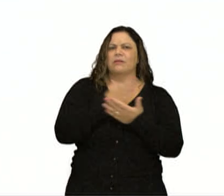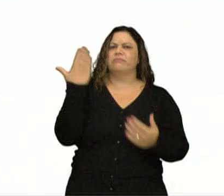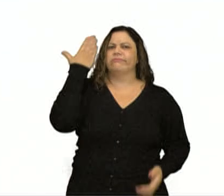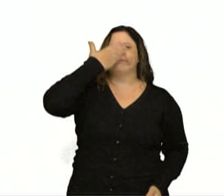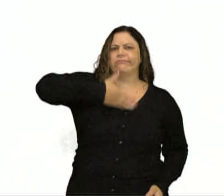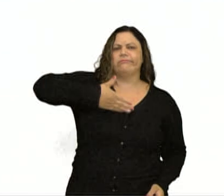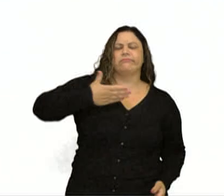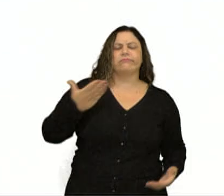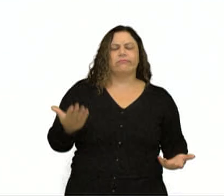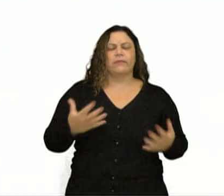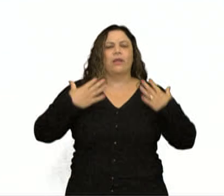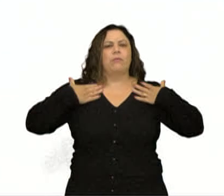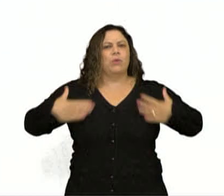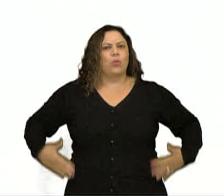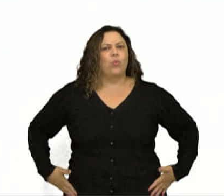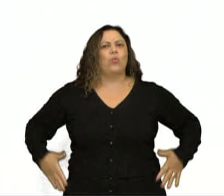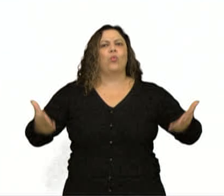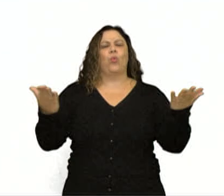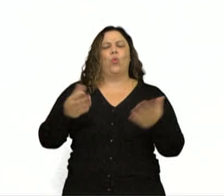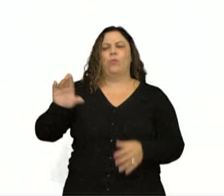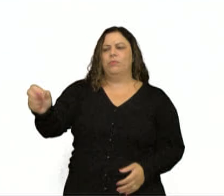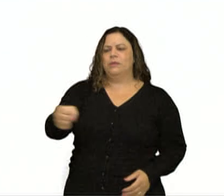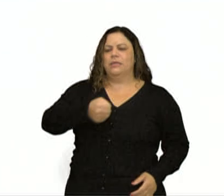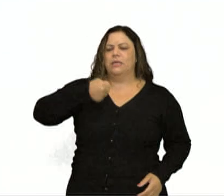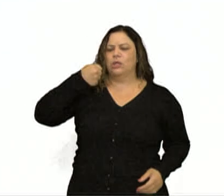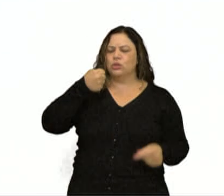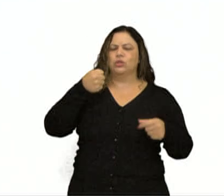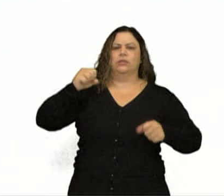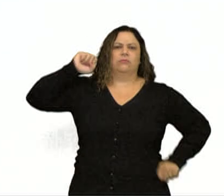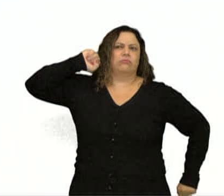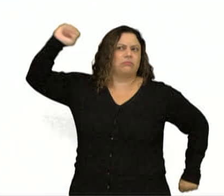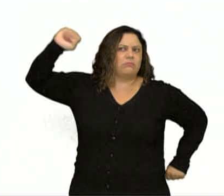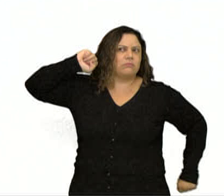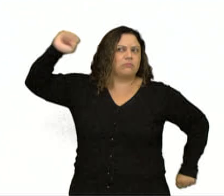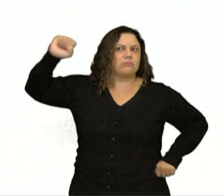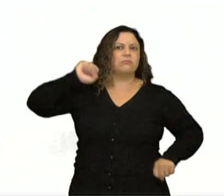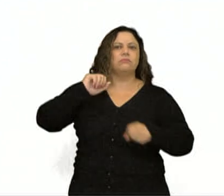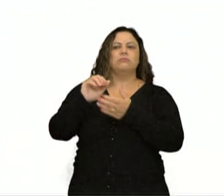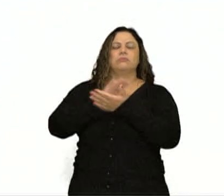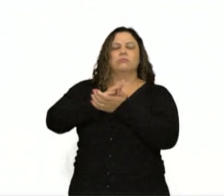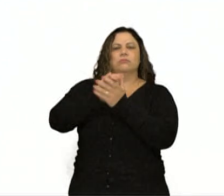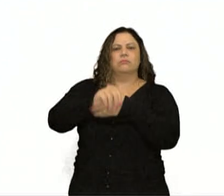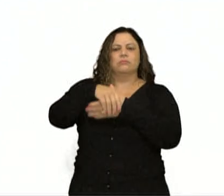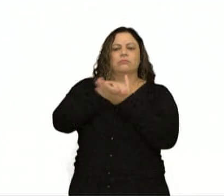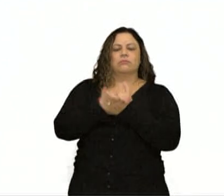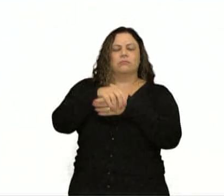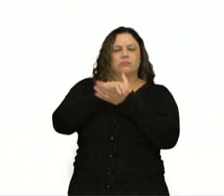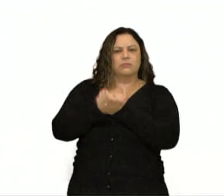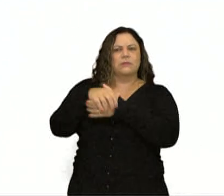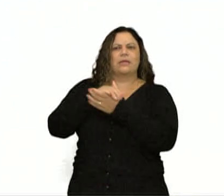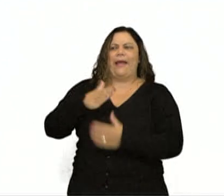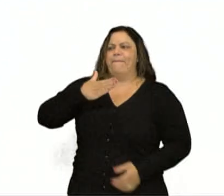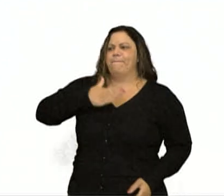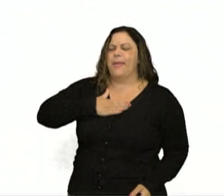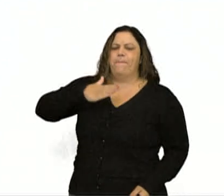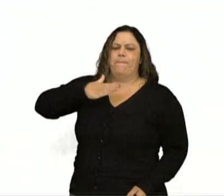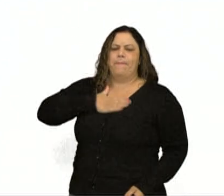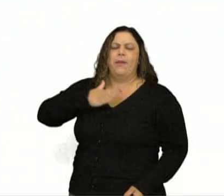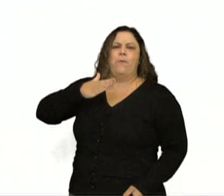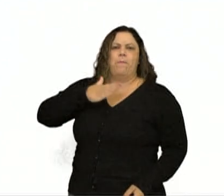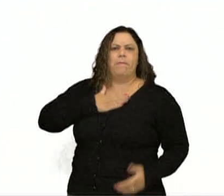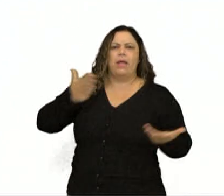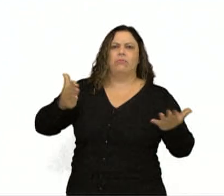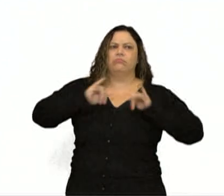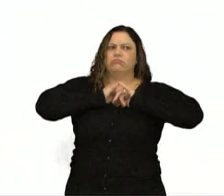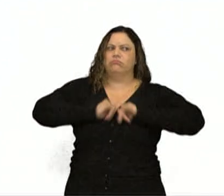provada. Meu corpo, minha xícara, minha toalha de banho e sabonete, meu isso, meu aquilo. São